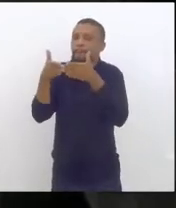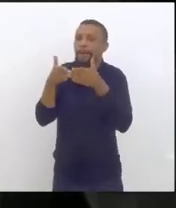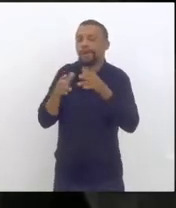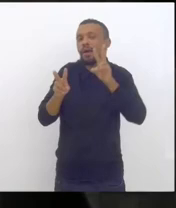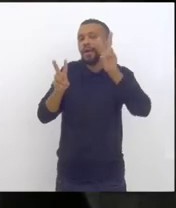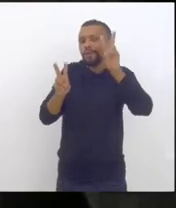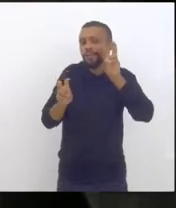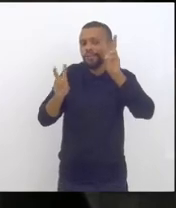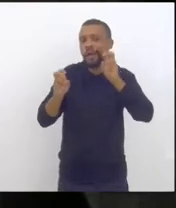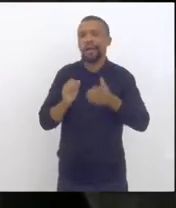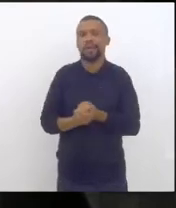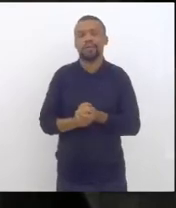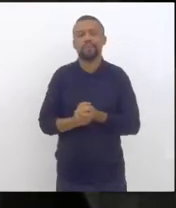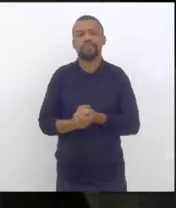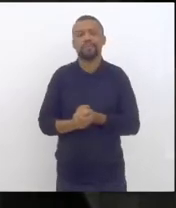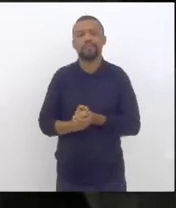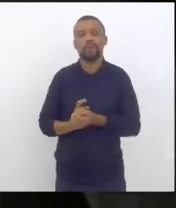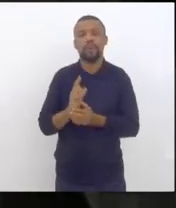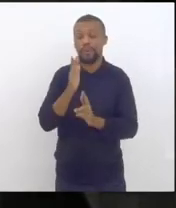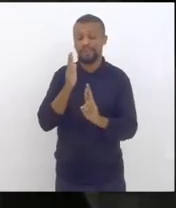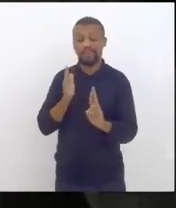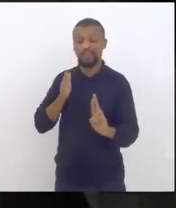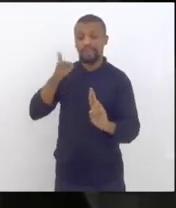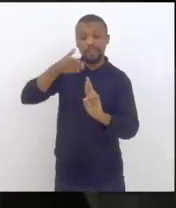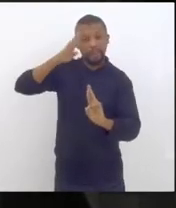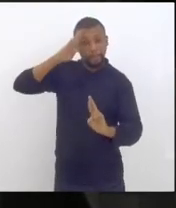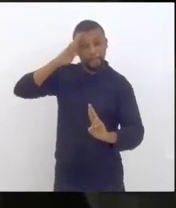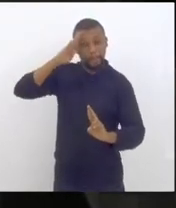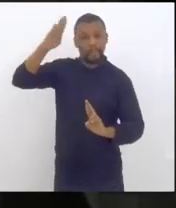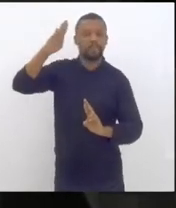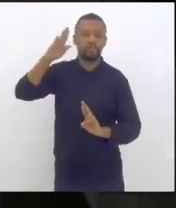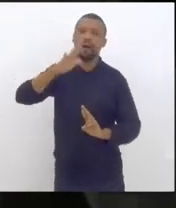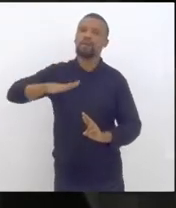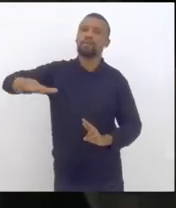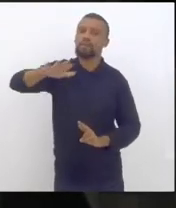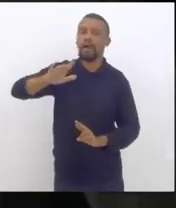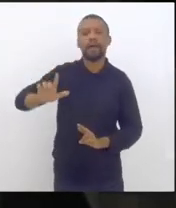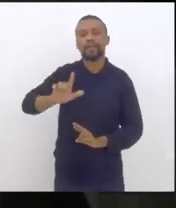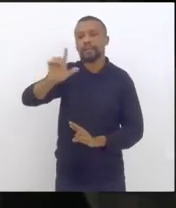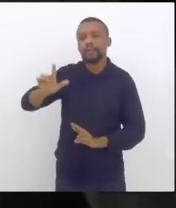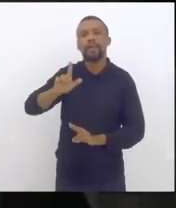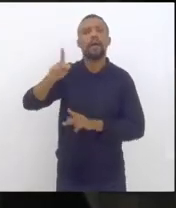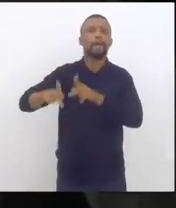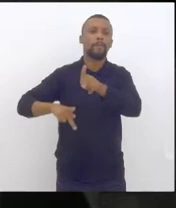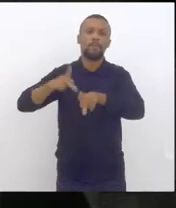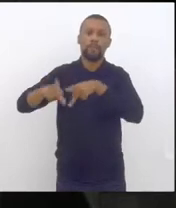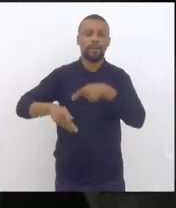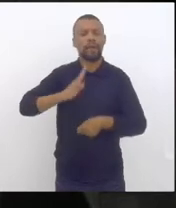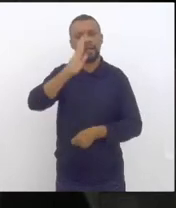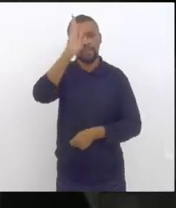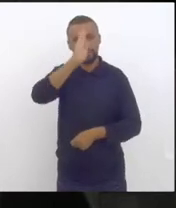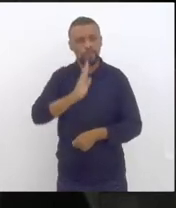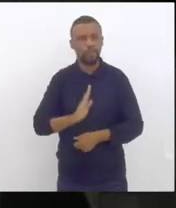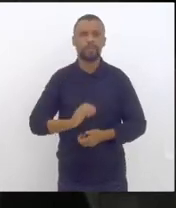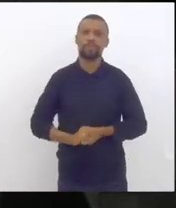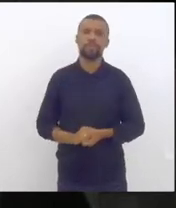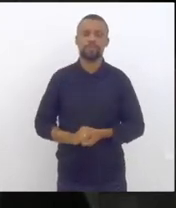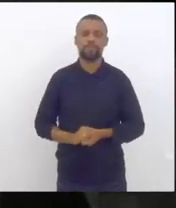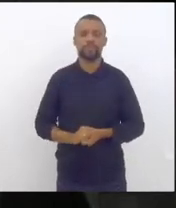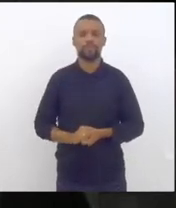para citar uma das grandes referências senão a principal referência da literatura popular no Brasil